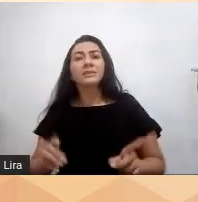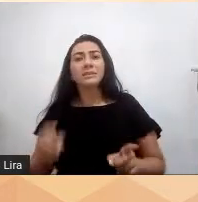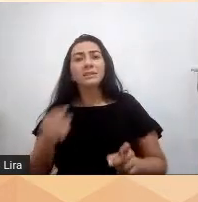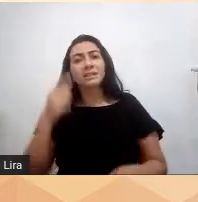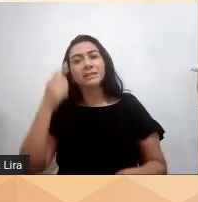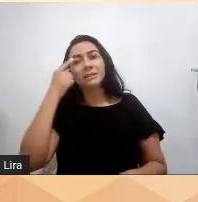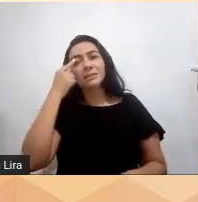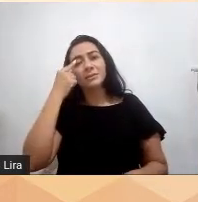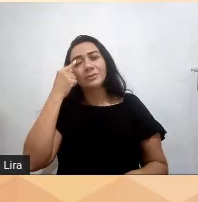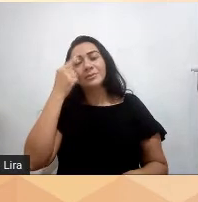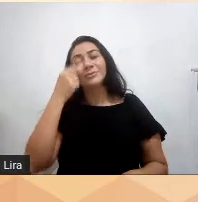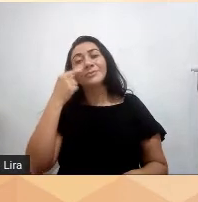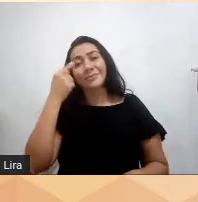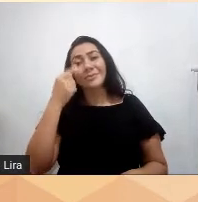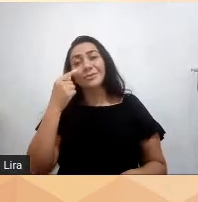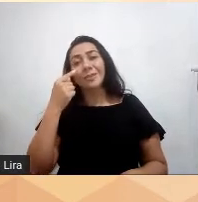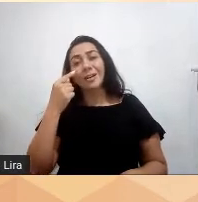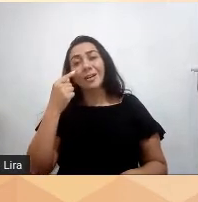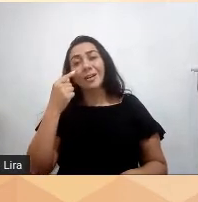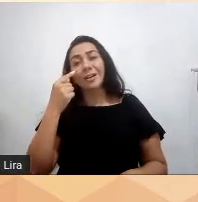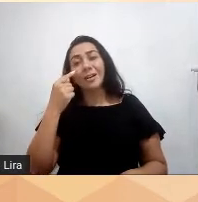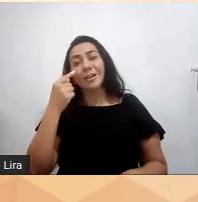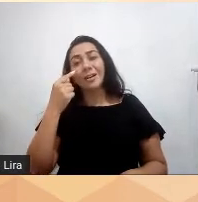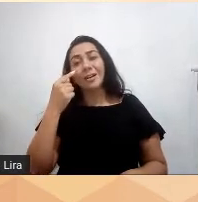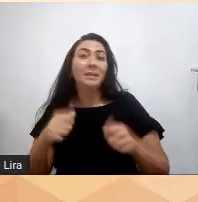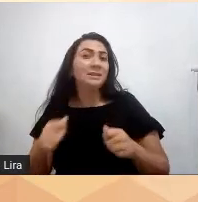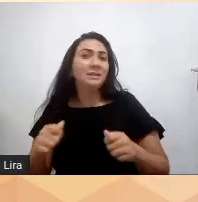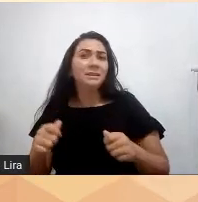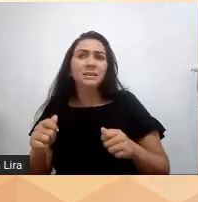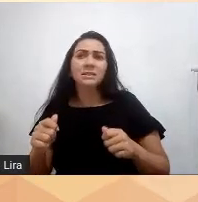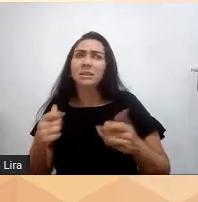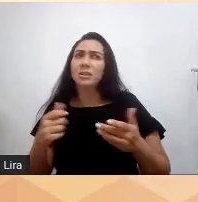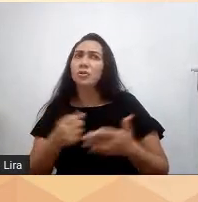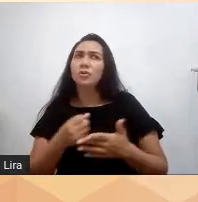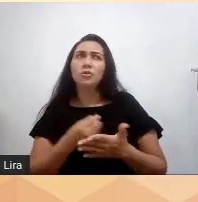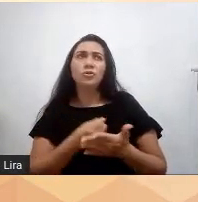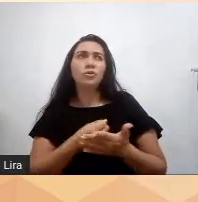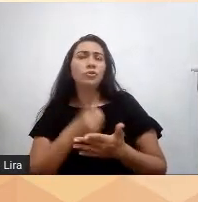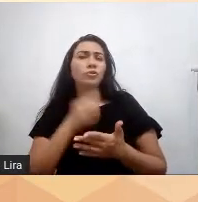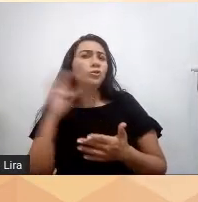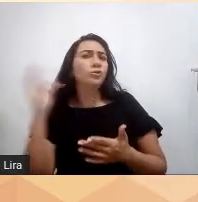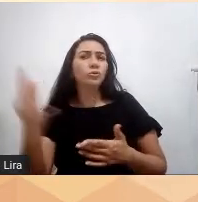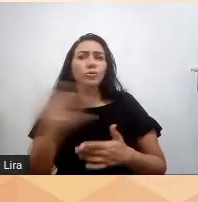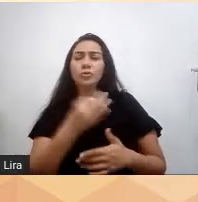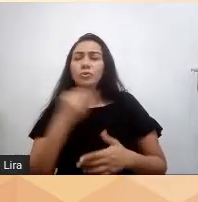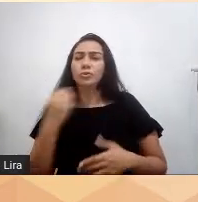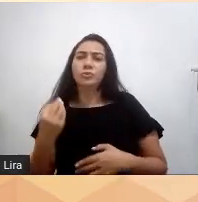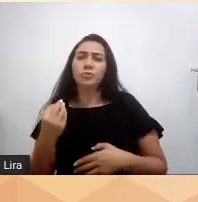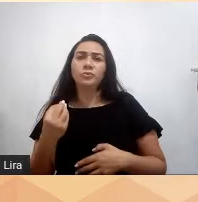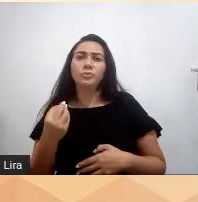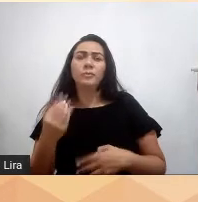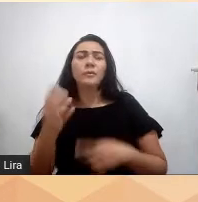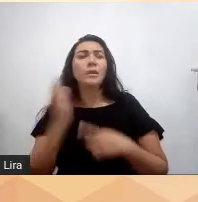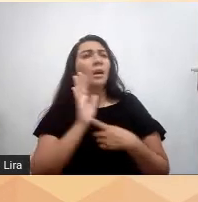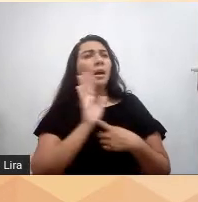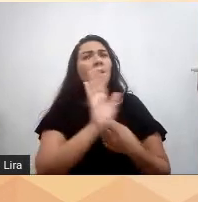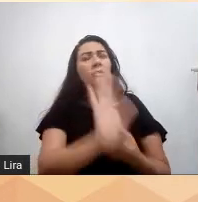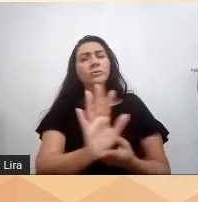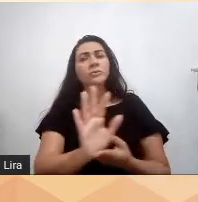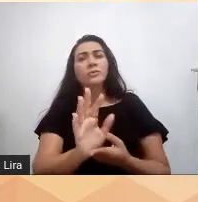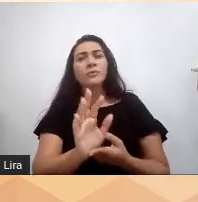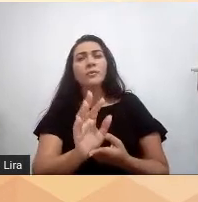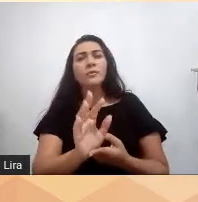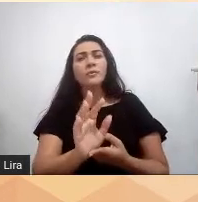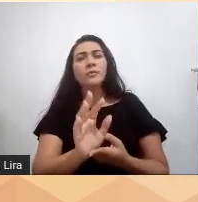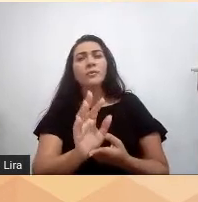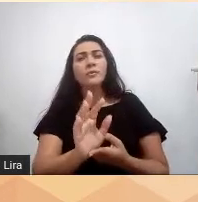essas atividades. Então, pensando, essas oficinas para pessoas com deficiência visual, esse material que nós vamos